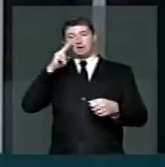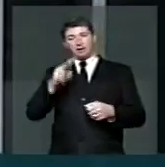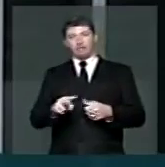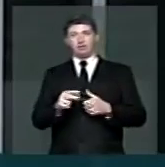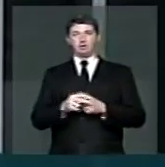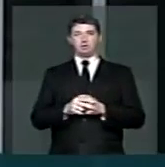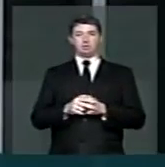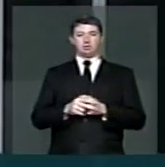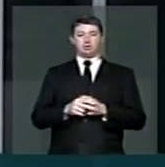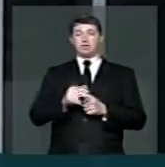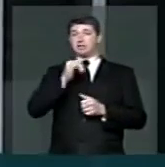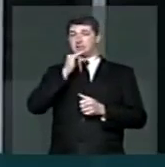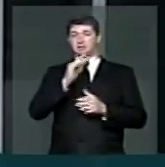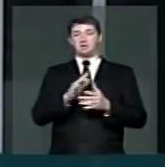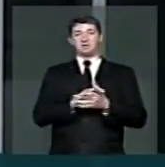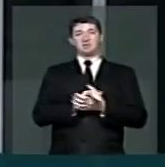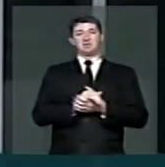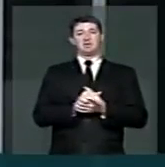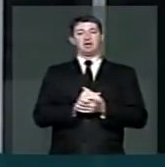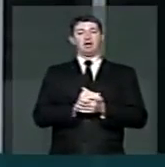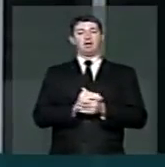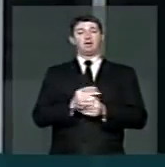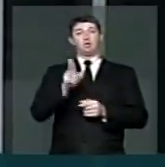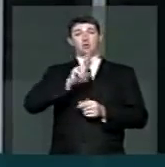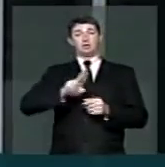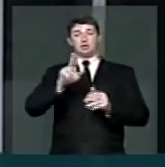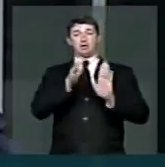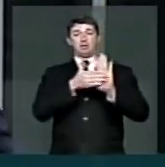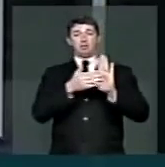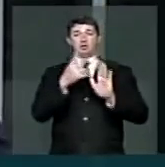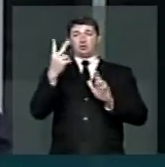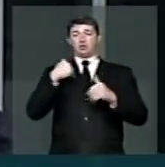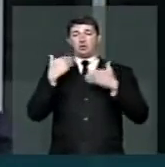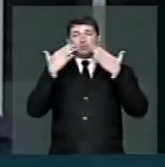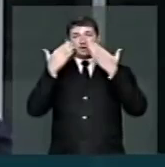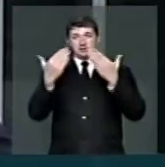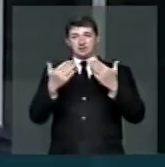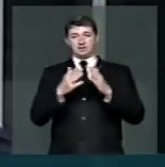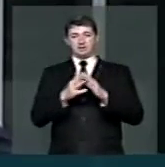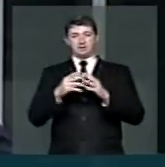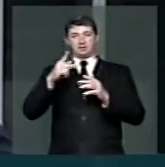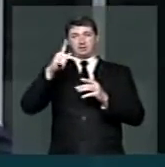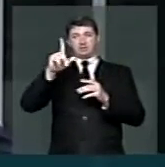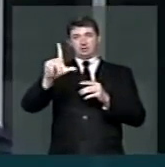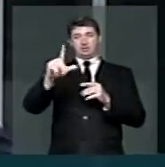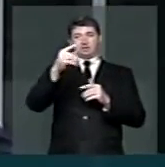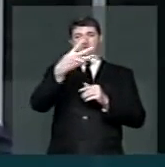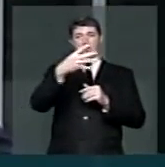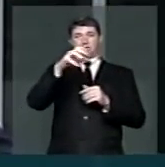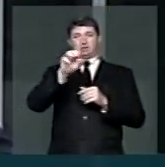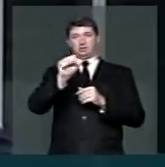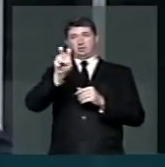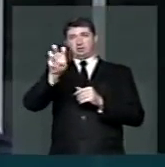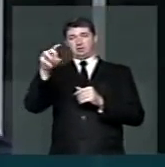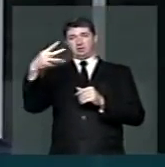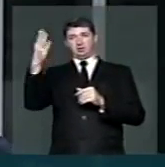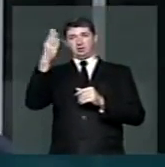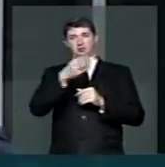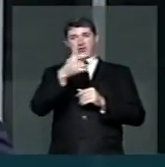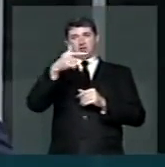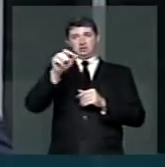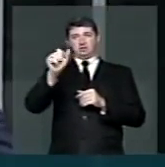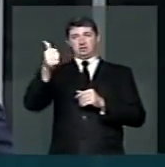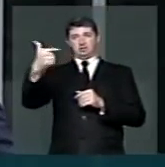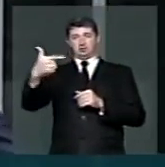fustigados. Exemplifico aqui através de duas proposituras por mim apresentado. O PL 4853 de 2012, por